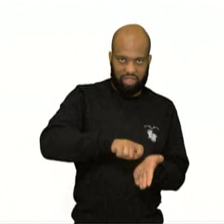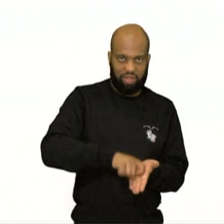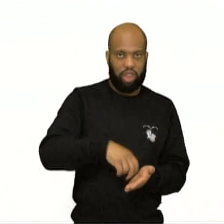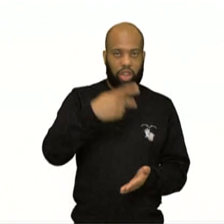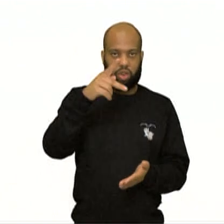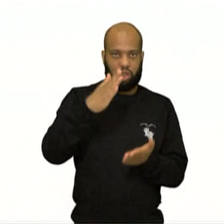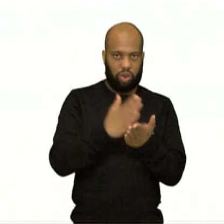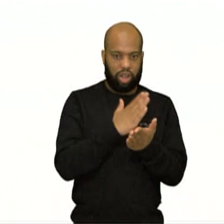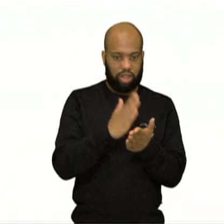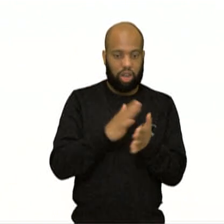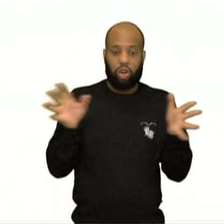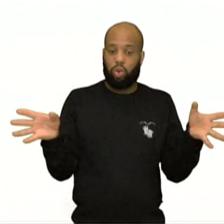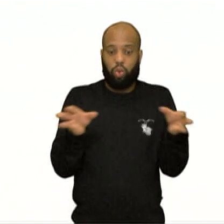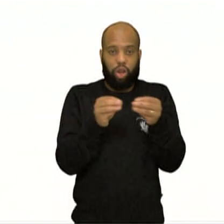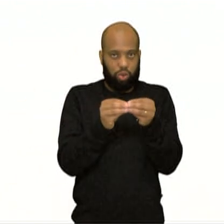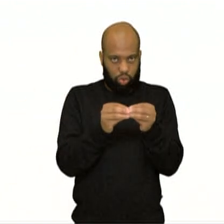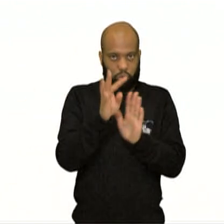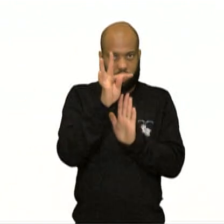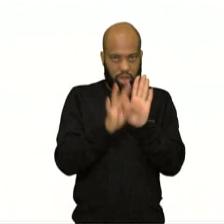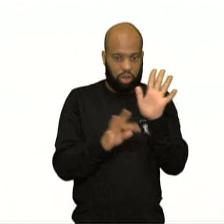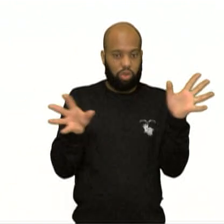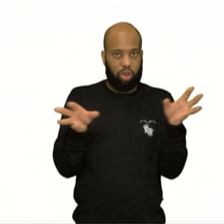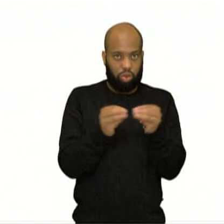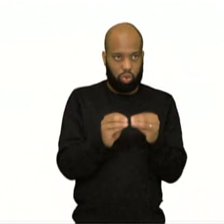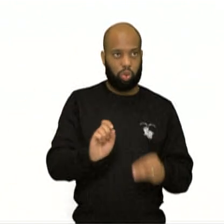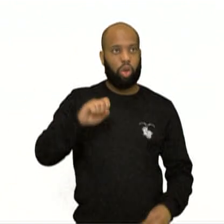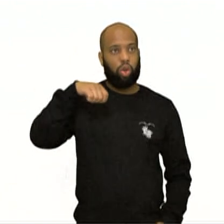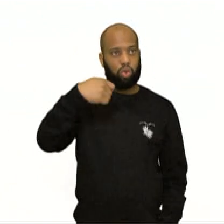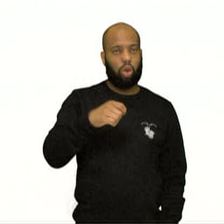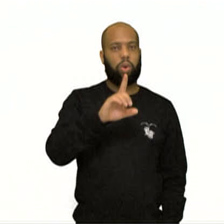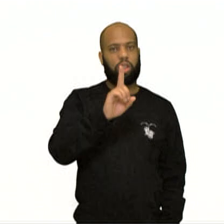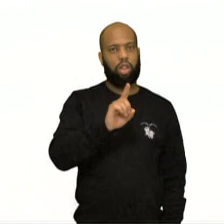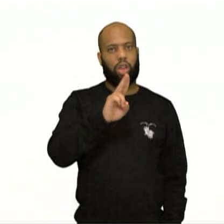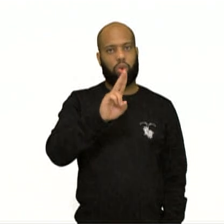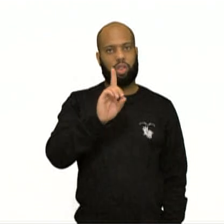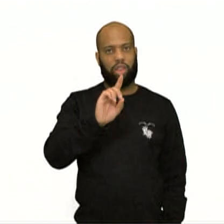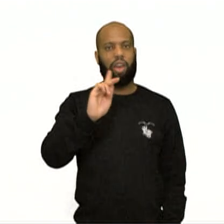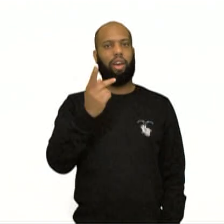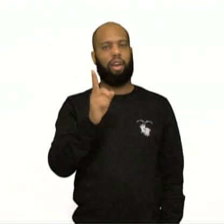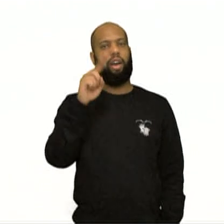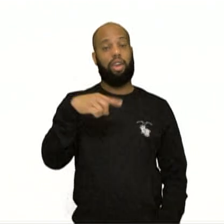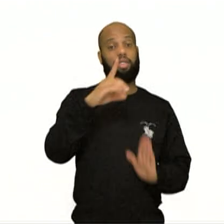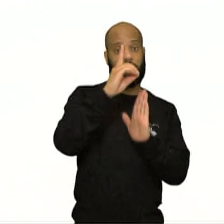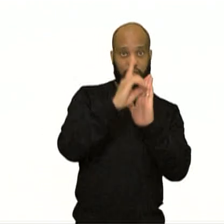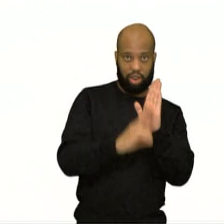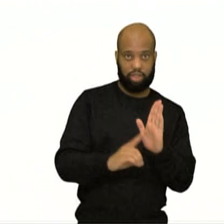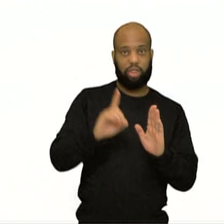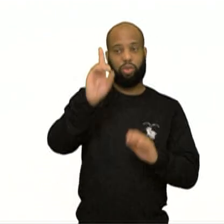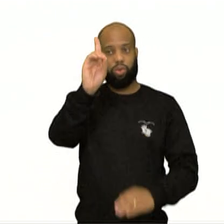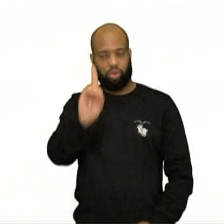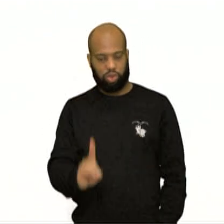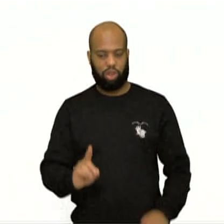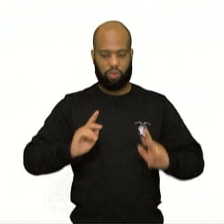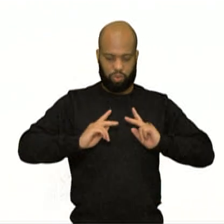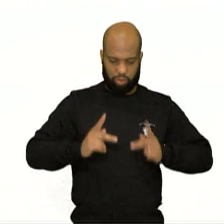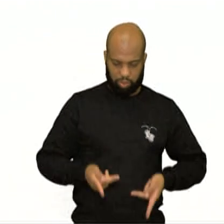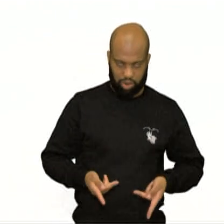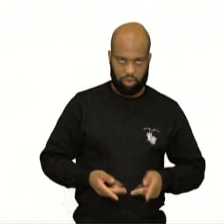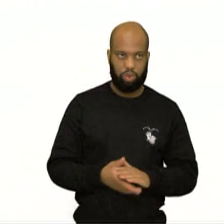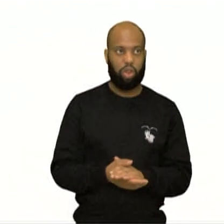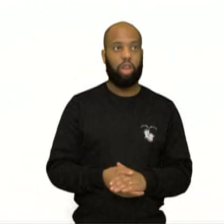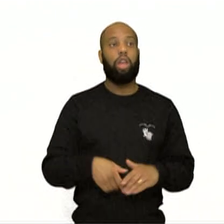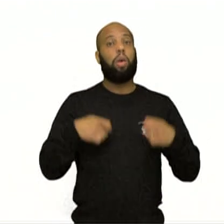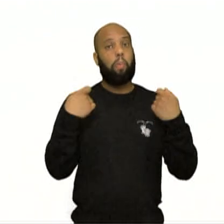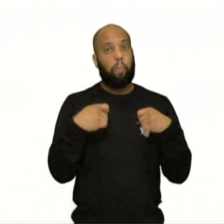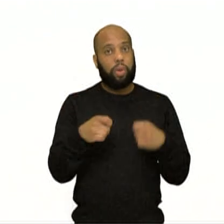sobre a Declaração Universal dos Direitos Humanos. Aí, resumir um pouco do que ela fala. Considere esses elementos para a construção do